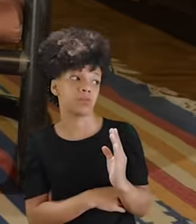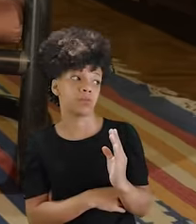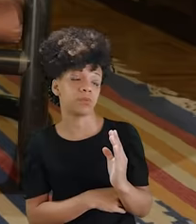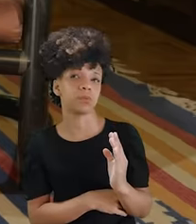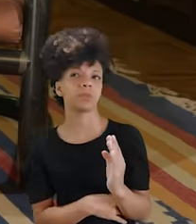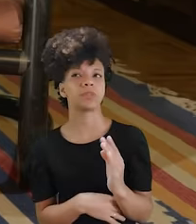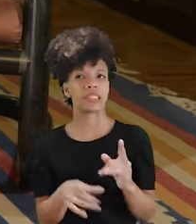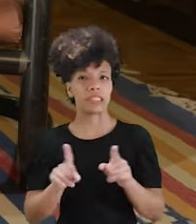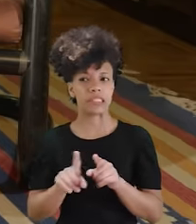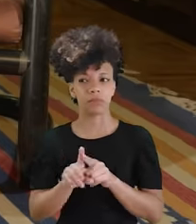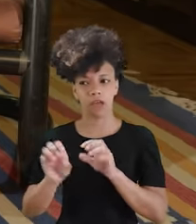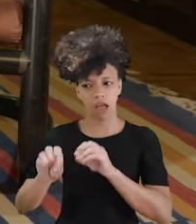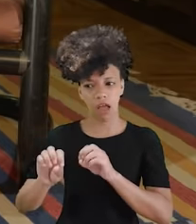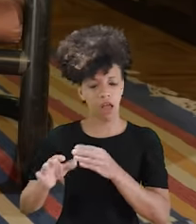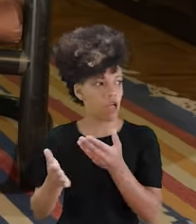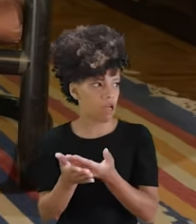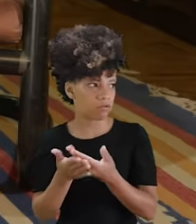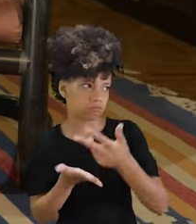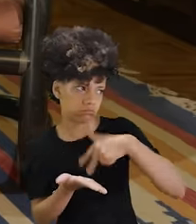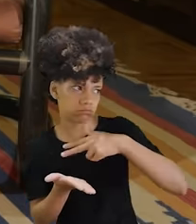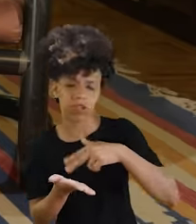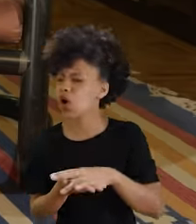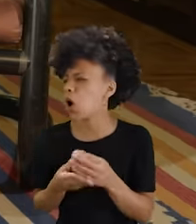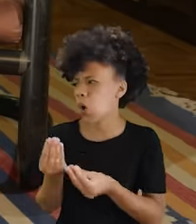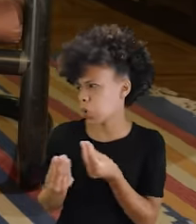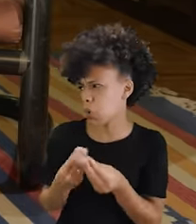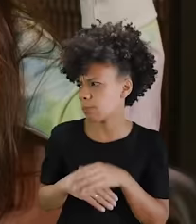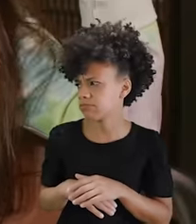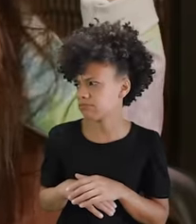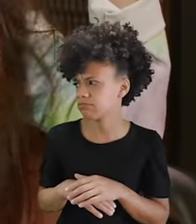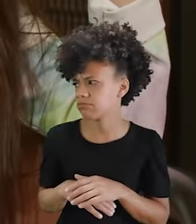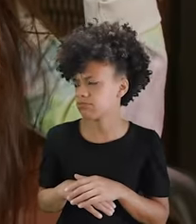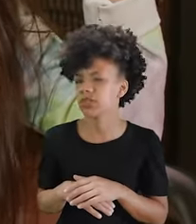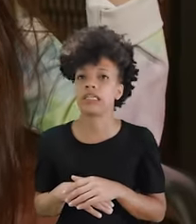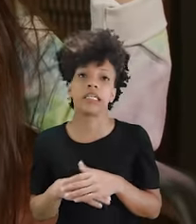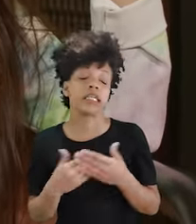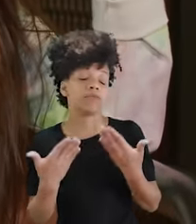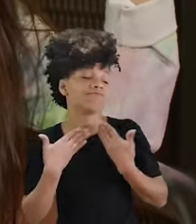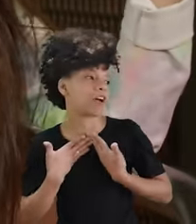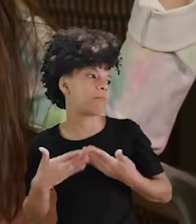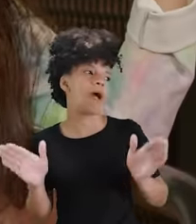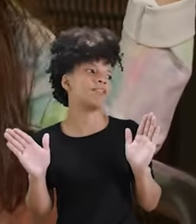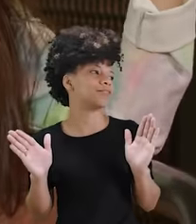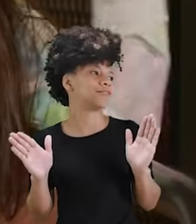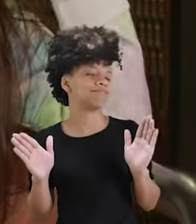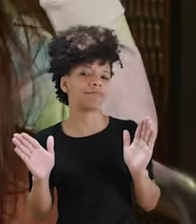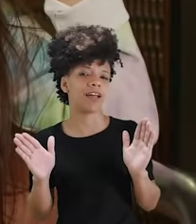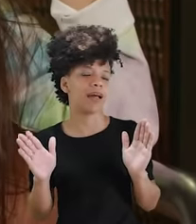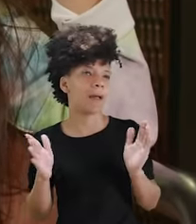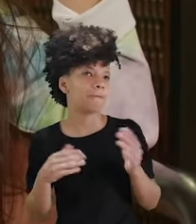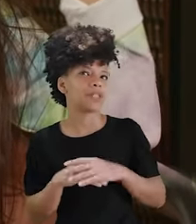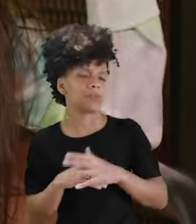né e dando aulas de danças aquele som muito abertos